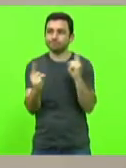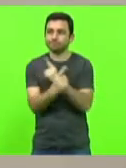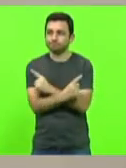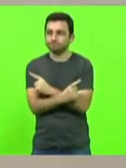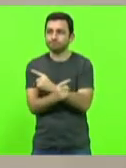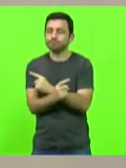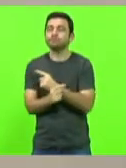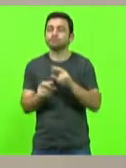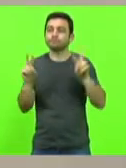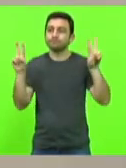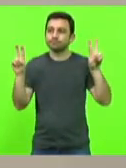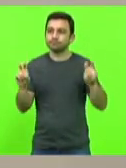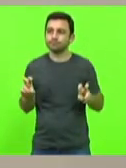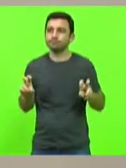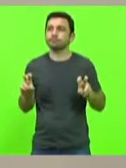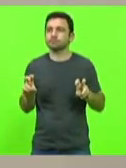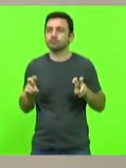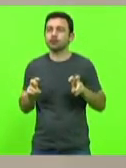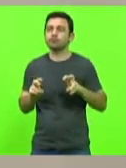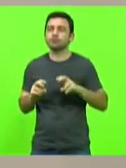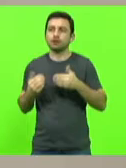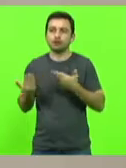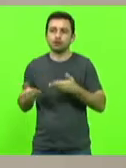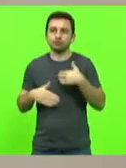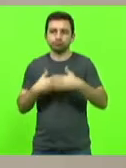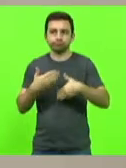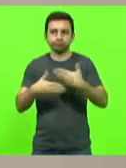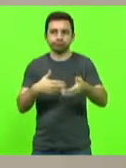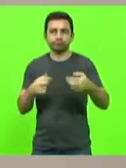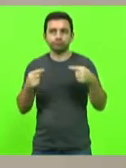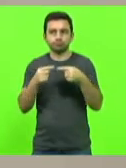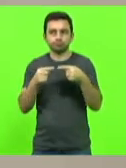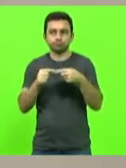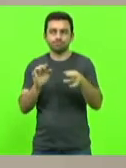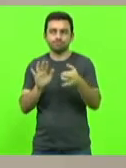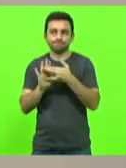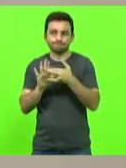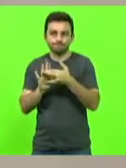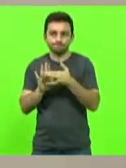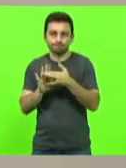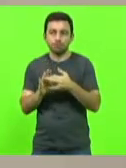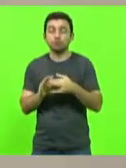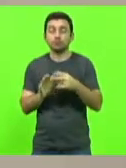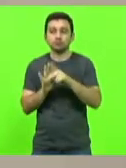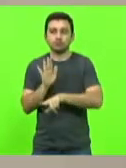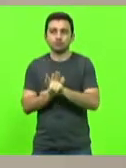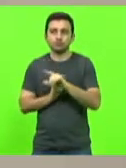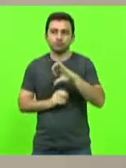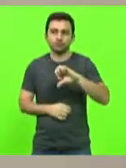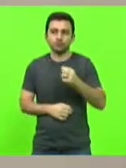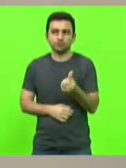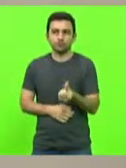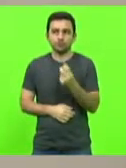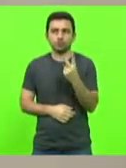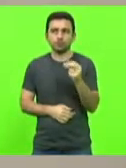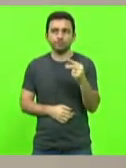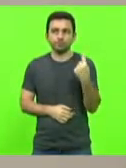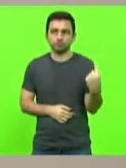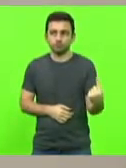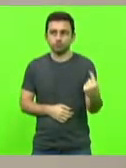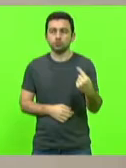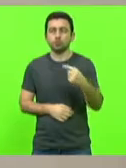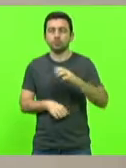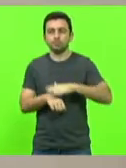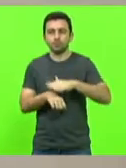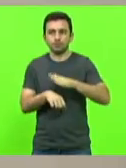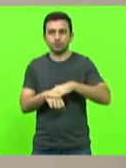matéria e que a mesma terá seu encaminhamento conforme o regimento interno. Projeto de Lei 96.3/2021, autor deputado Márcio